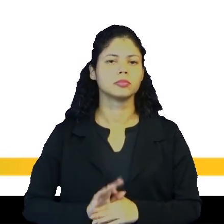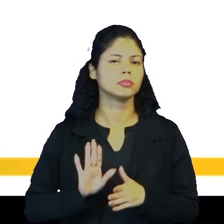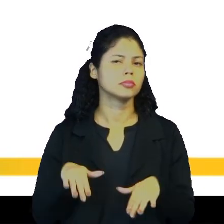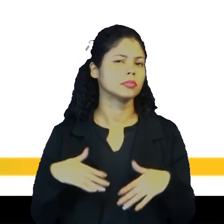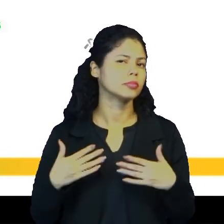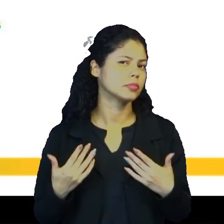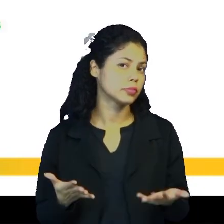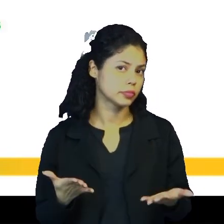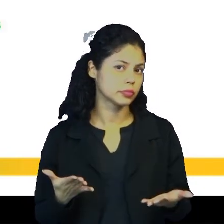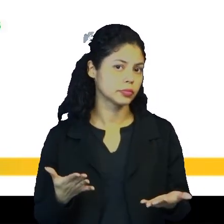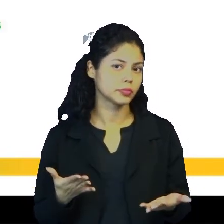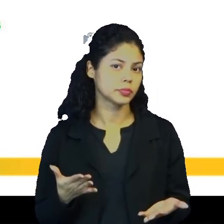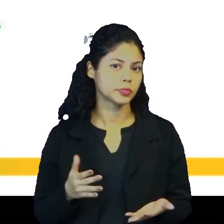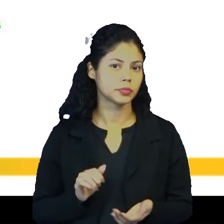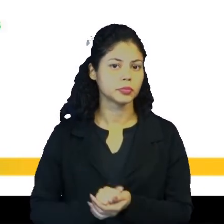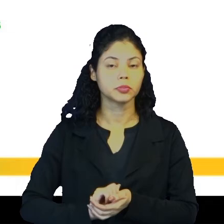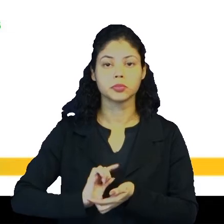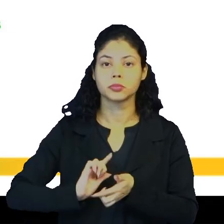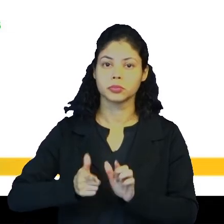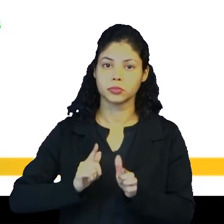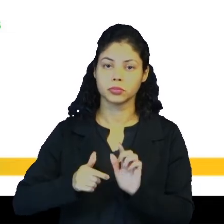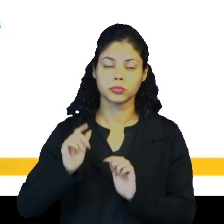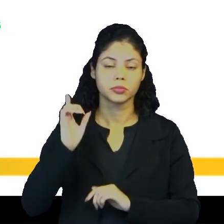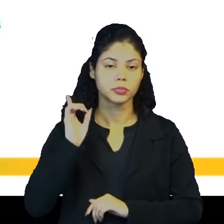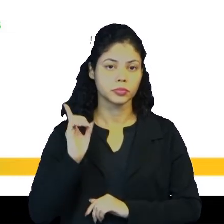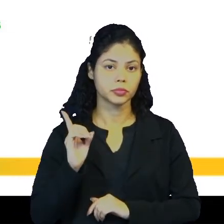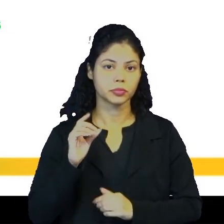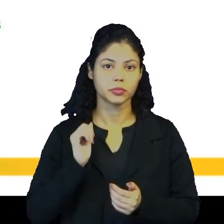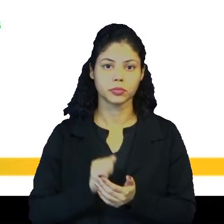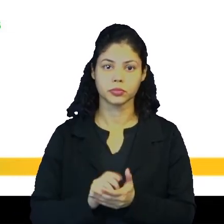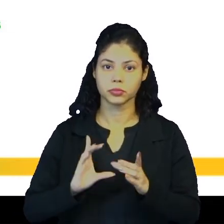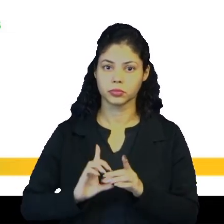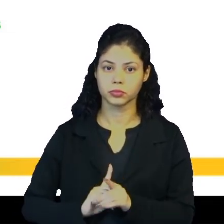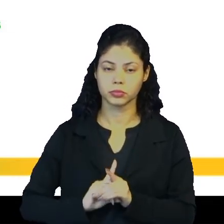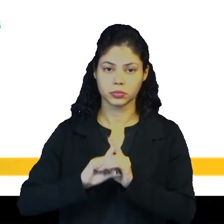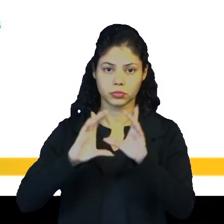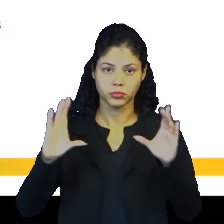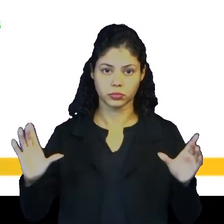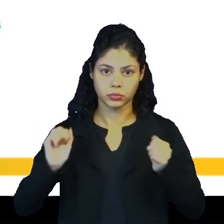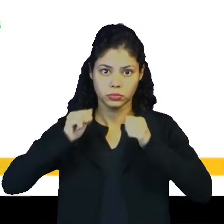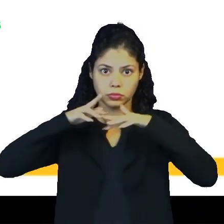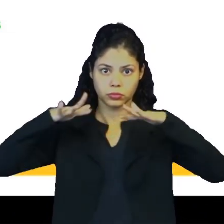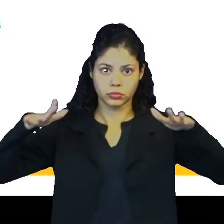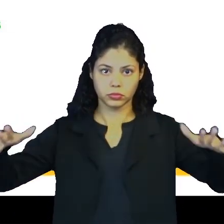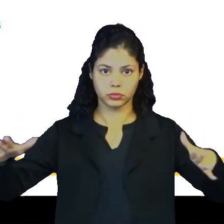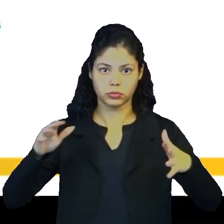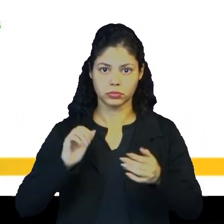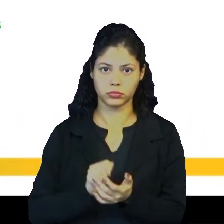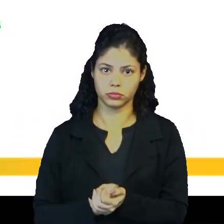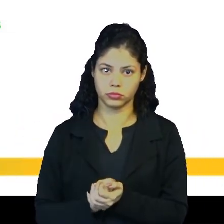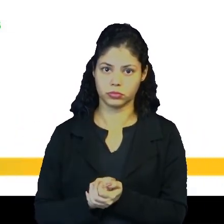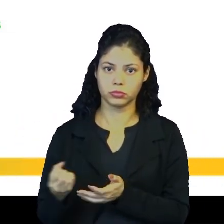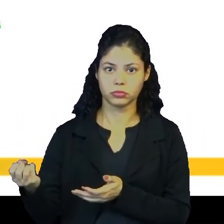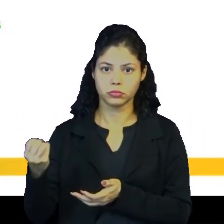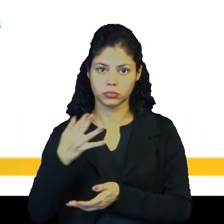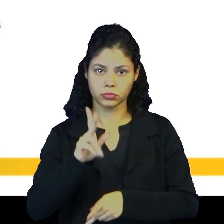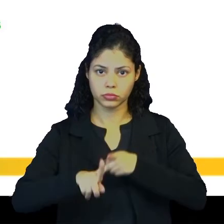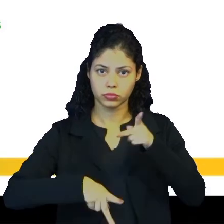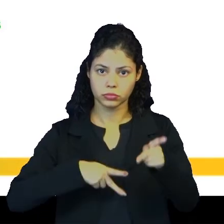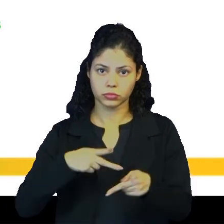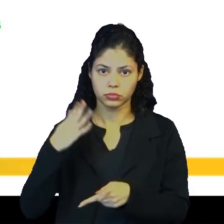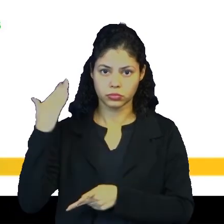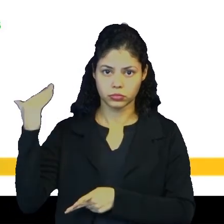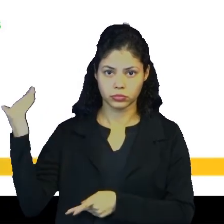que é a letra D, né, democrático com alto, né, amplo respaldo popular e grupos